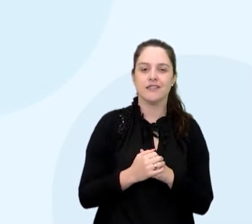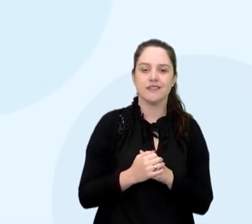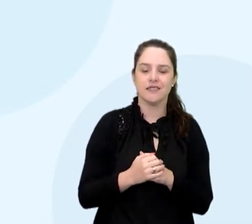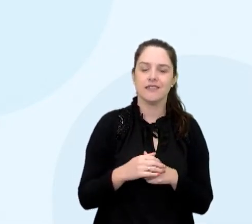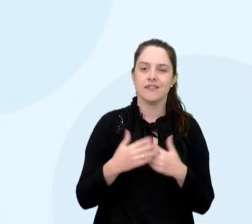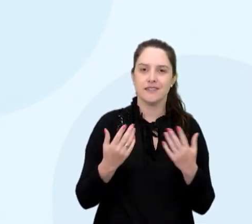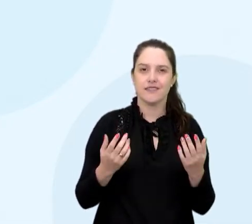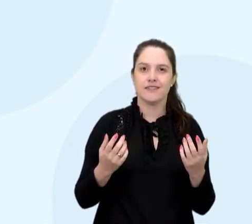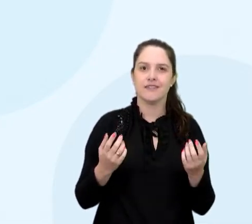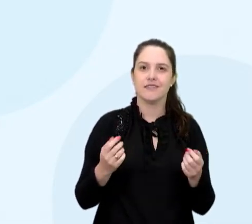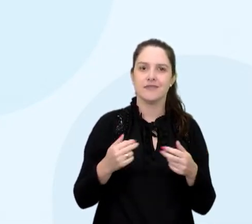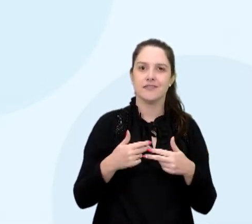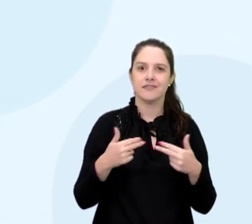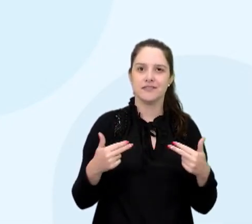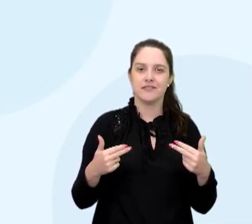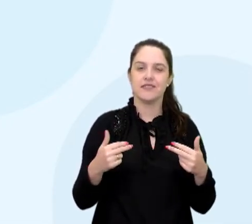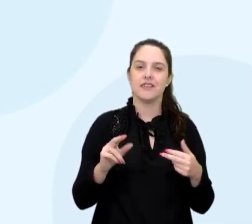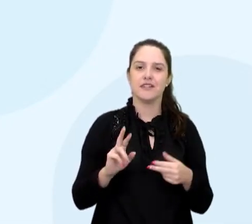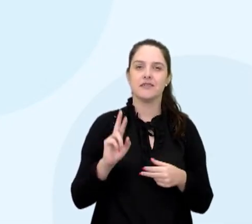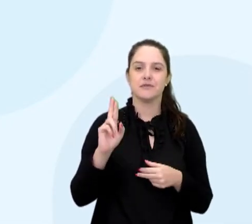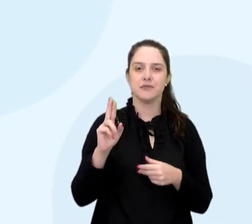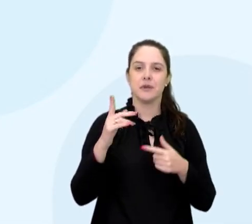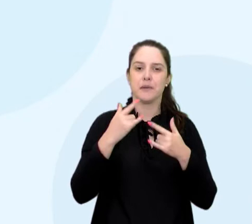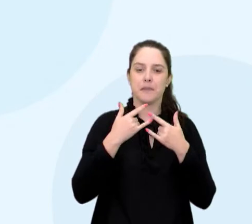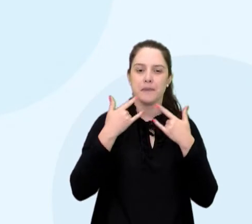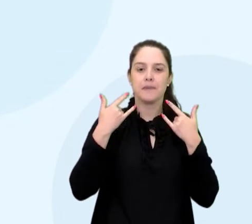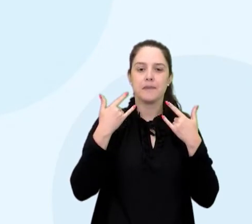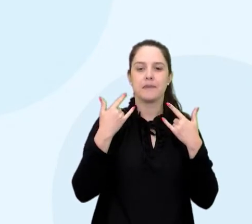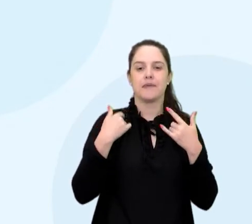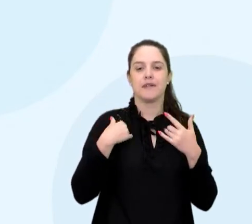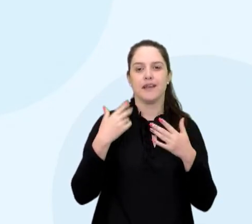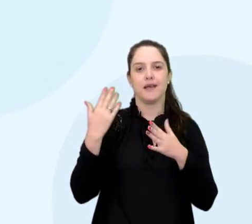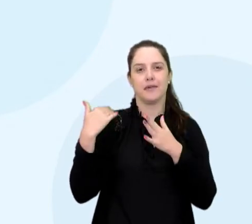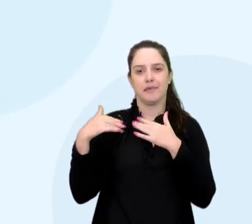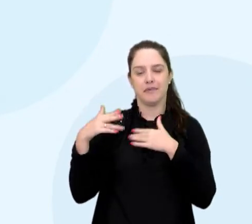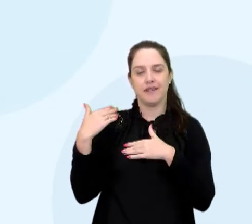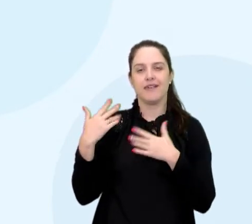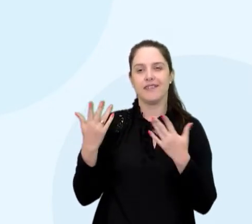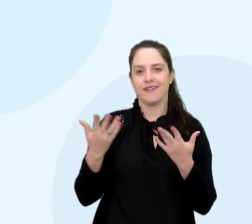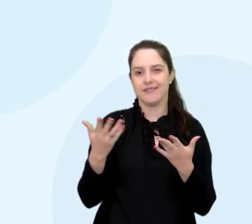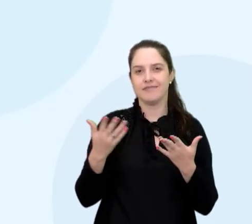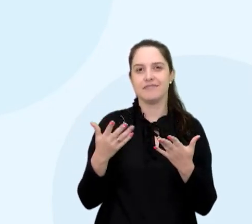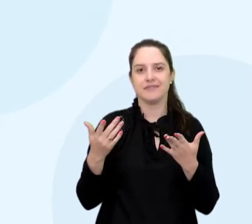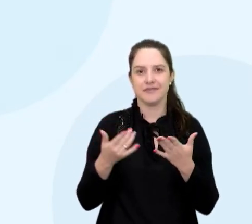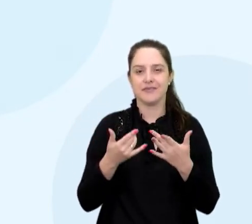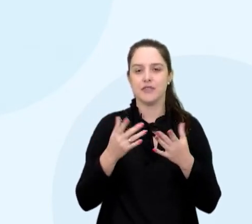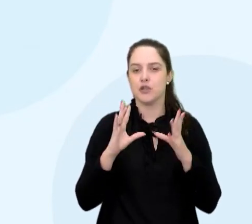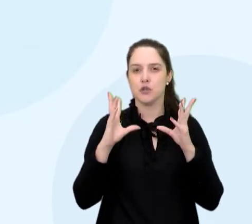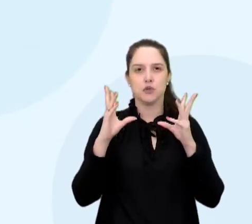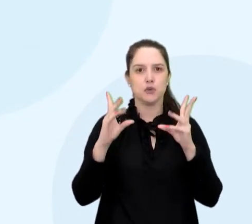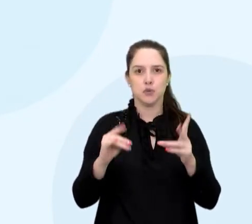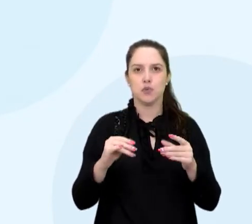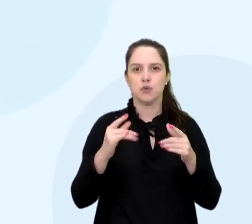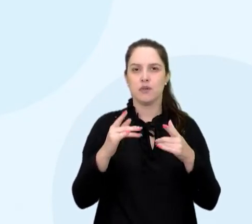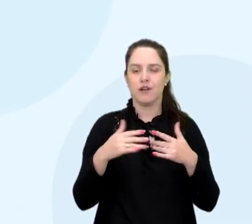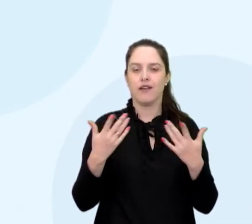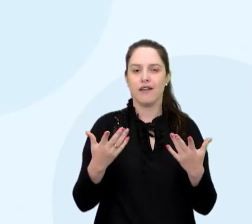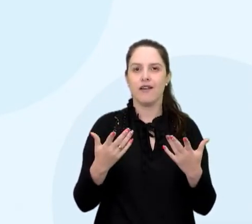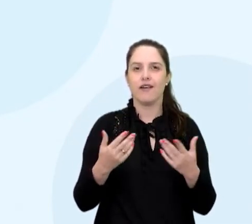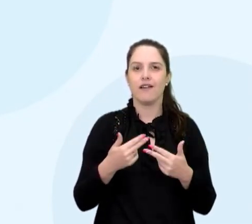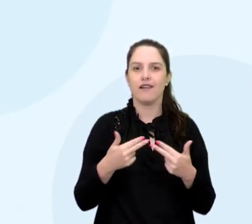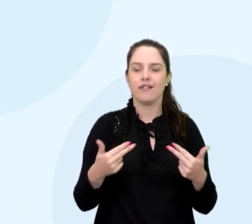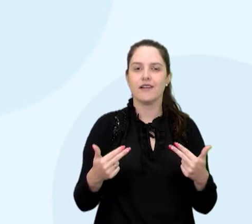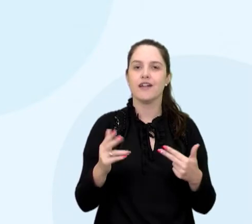mais seguro. Ela, até no computador, ela tem que ficar de máscara. Na minha época era tudo mato. E ela colocou saudades do tempo que tudo isso era mato. Isso remete a